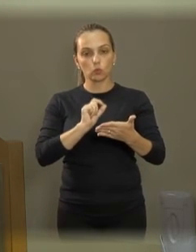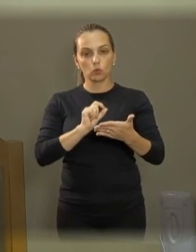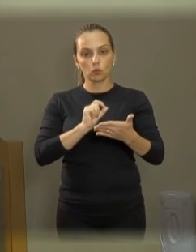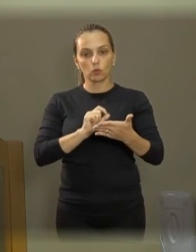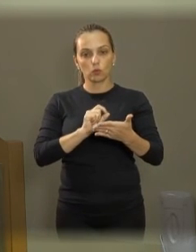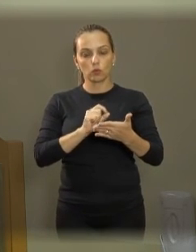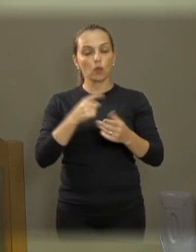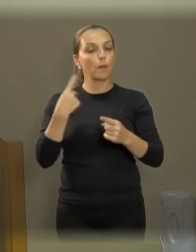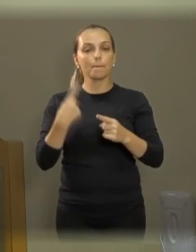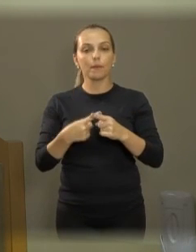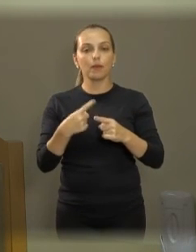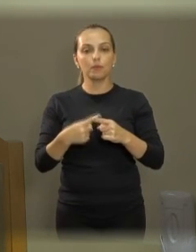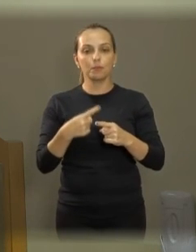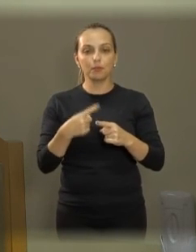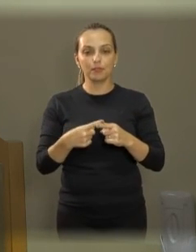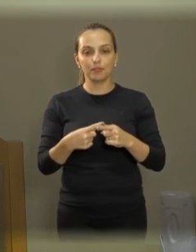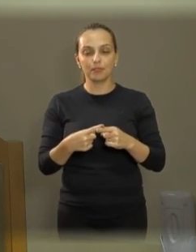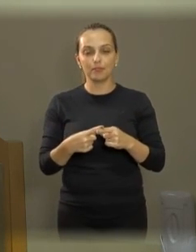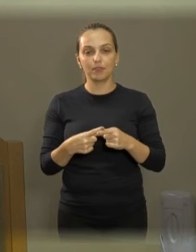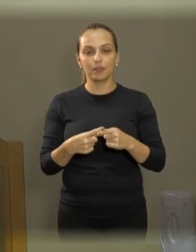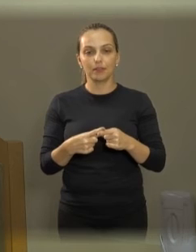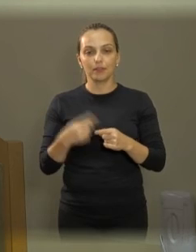do porquê vale a pena